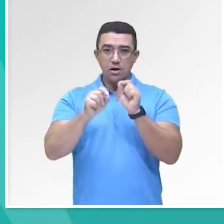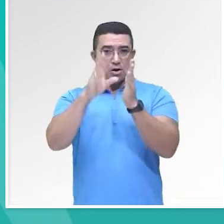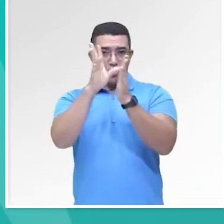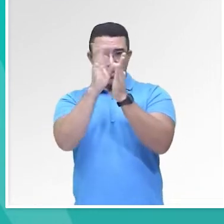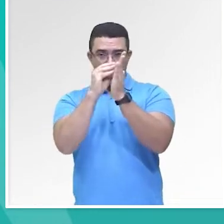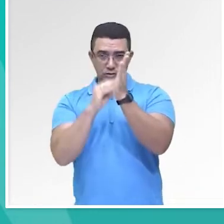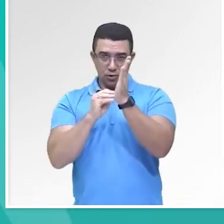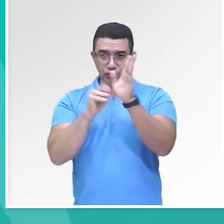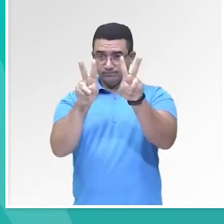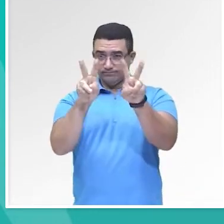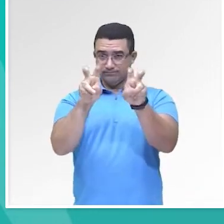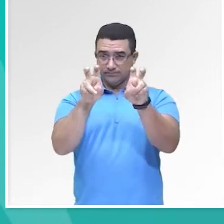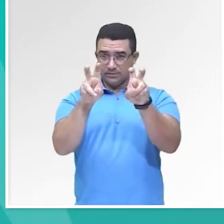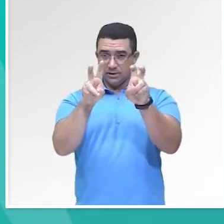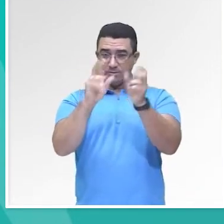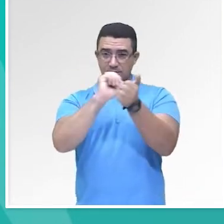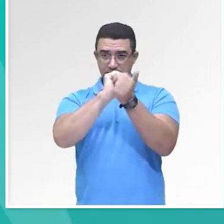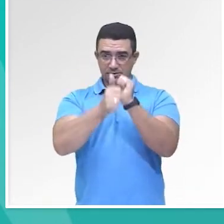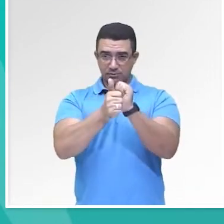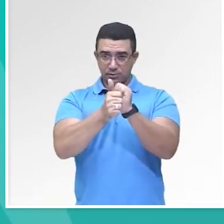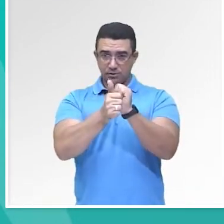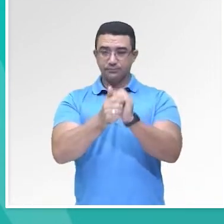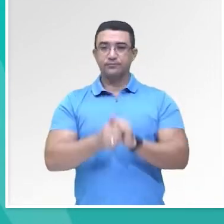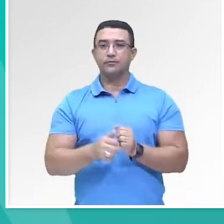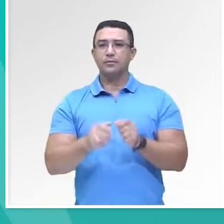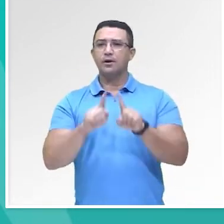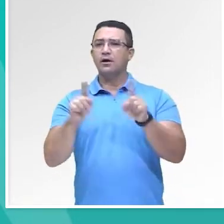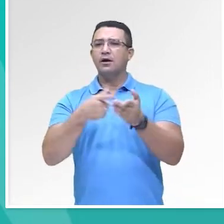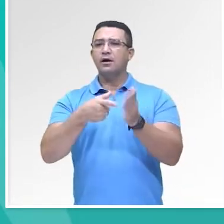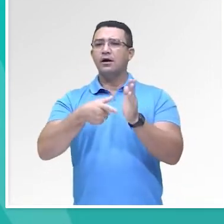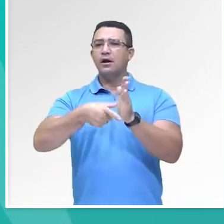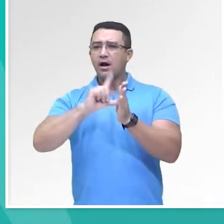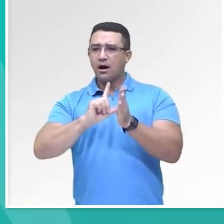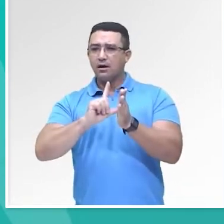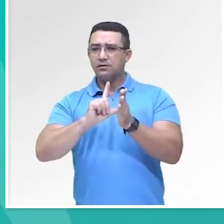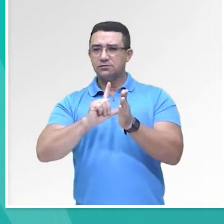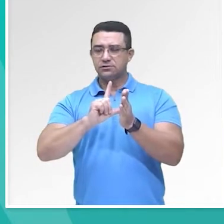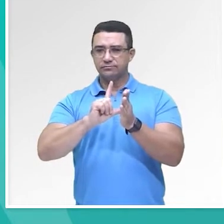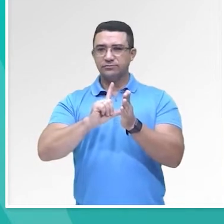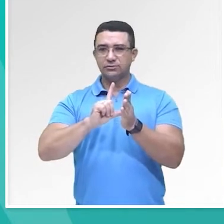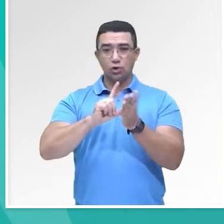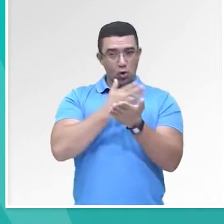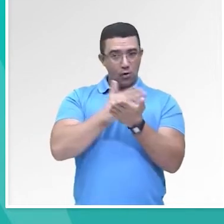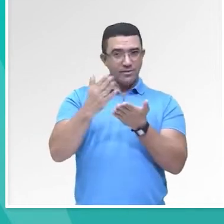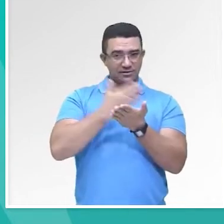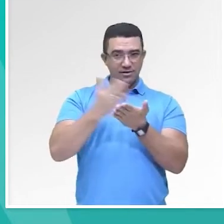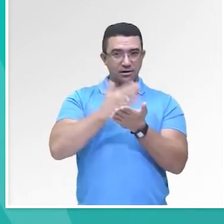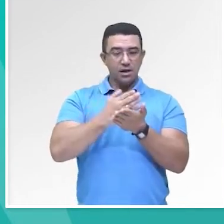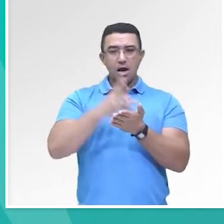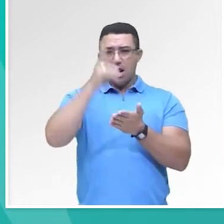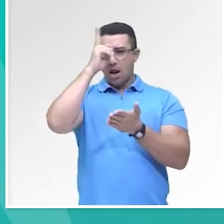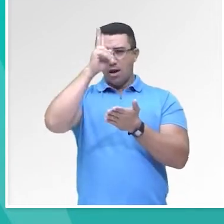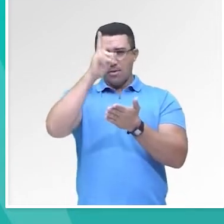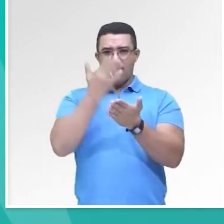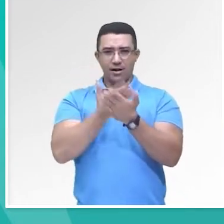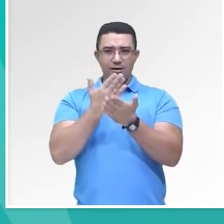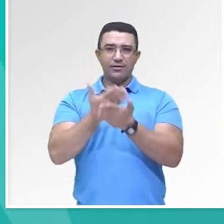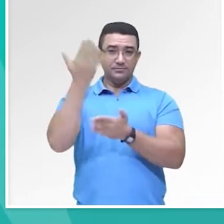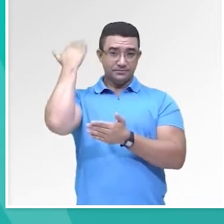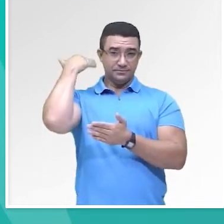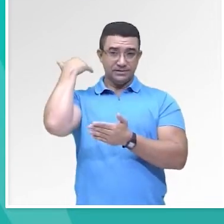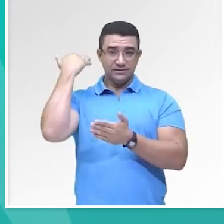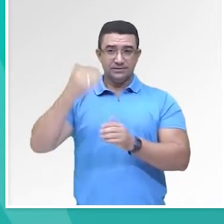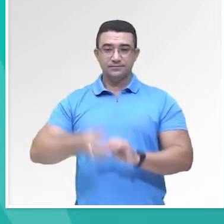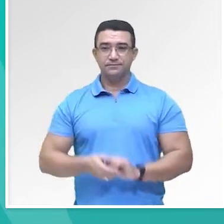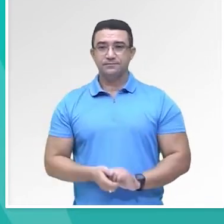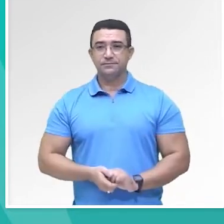esportes. Mas antes de nós iniciarmos este conteúdo, vamos relembrar o que nós estudamos na aula anterior.